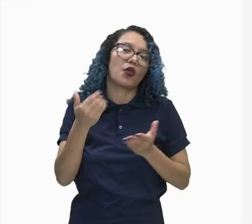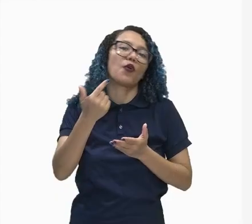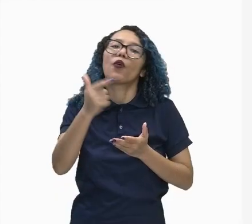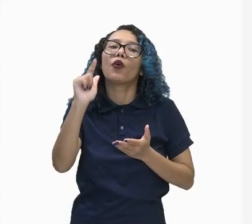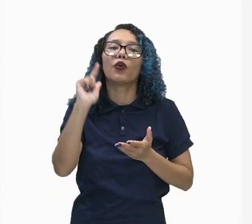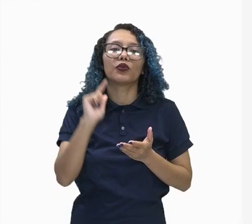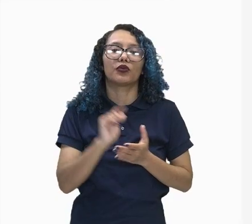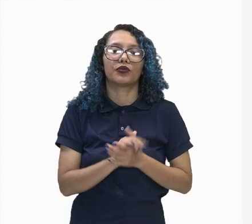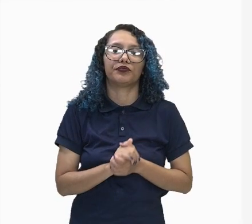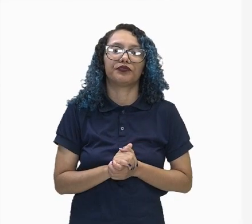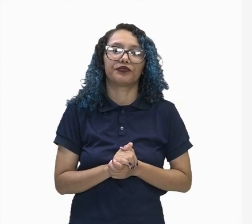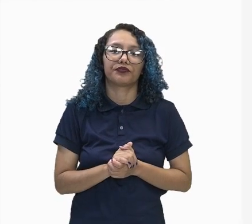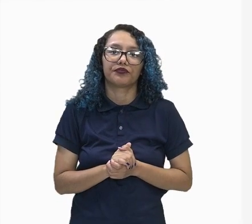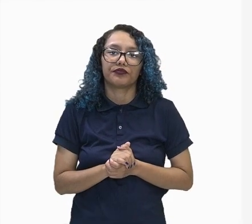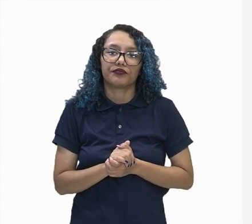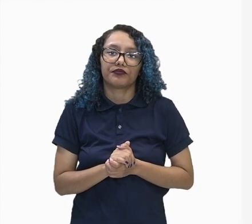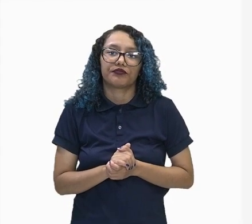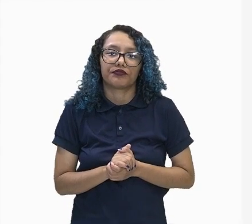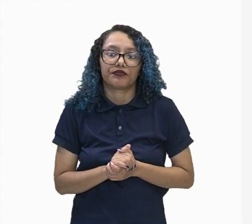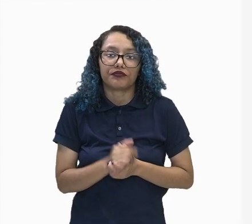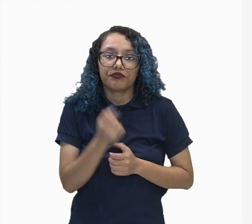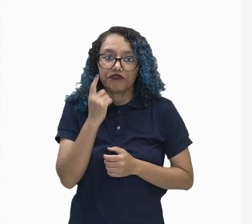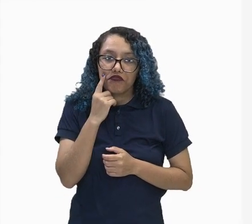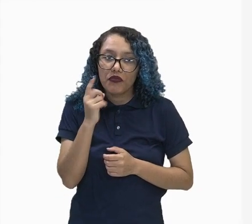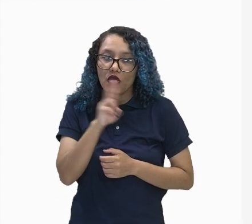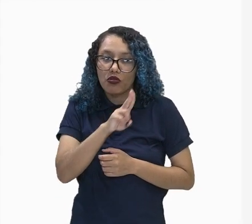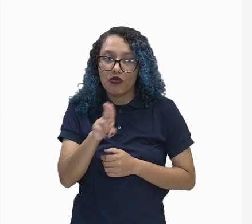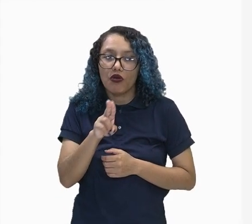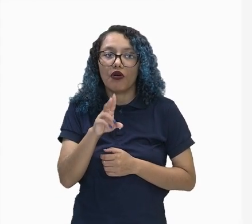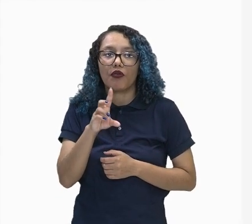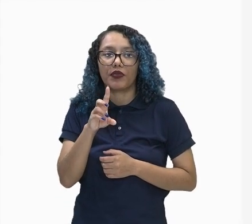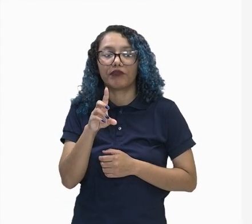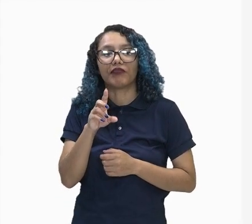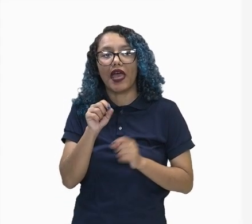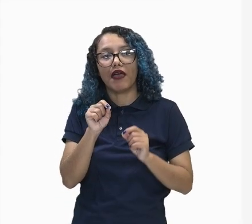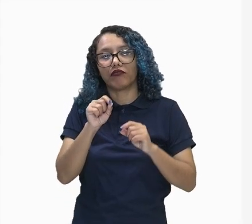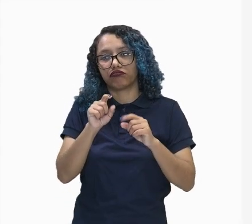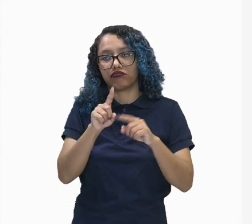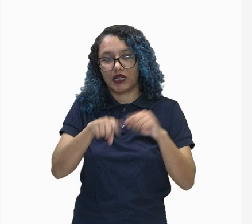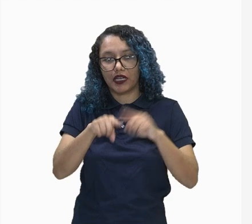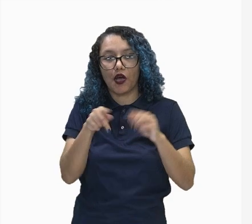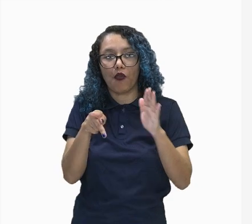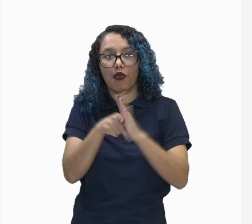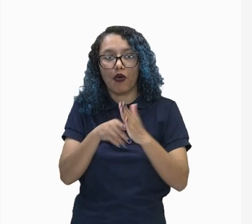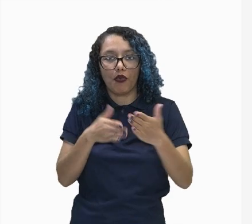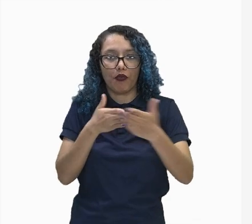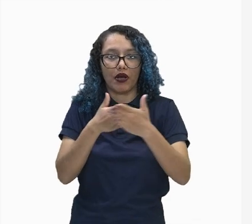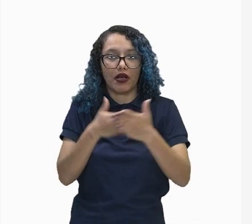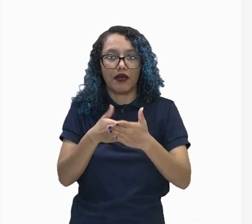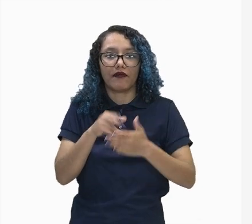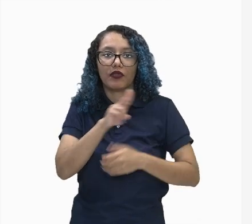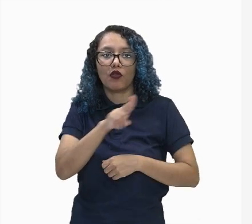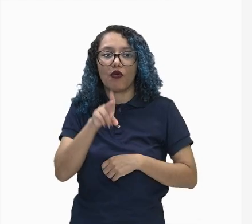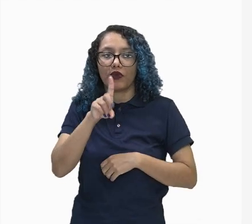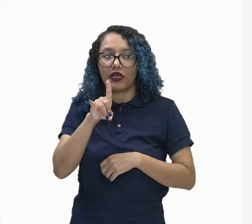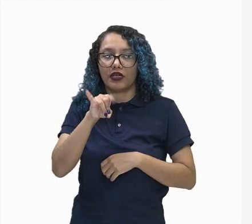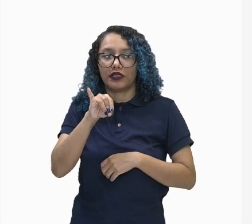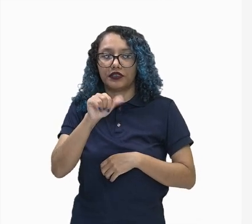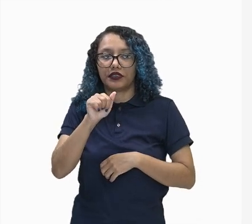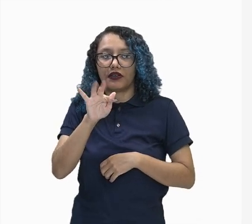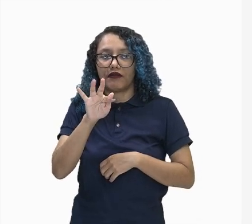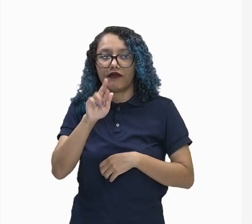outro dispositivo, que é também conhecido como dispositivo de barreira, do tipo diafragma.